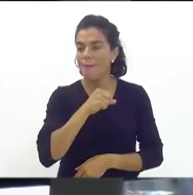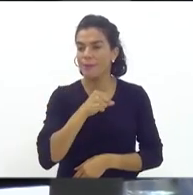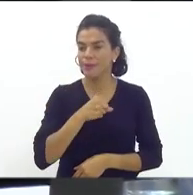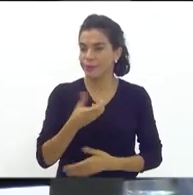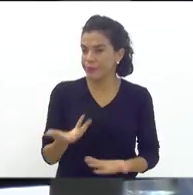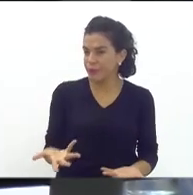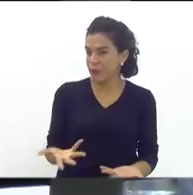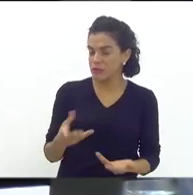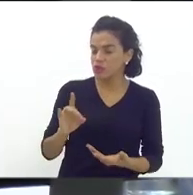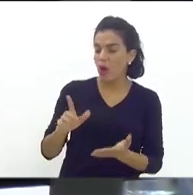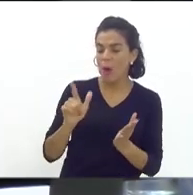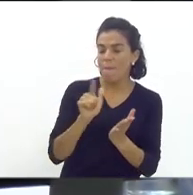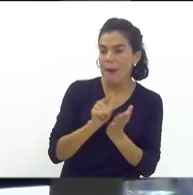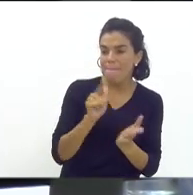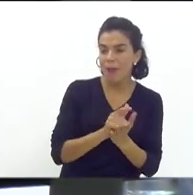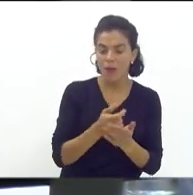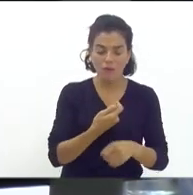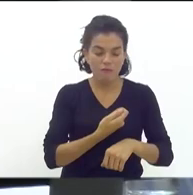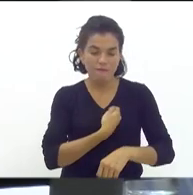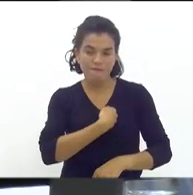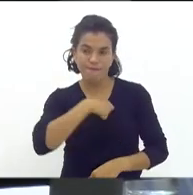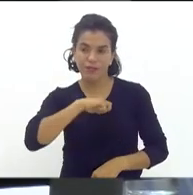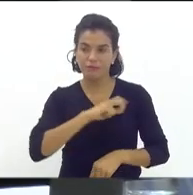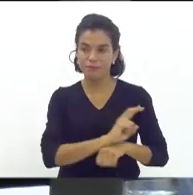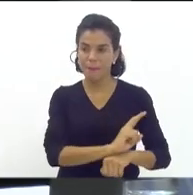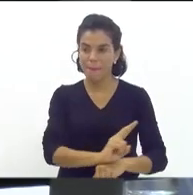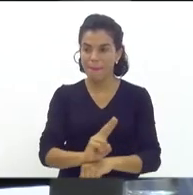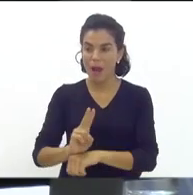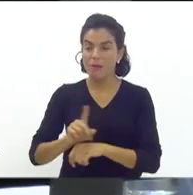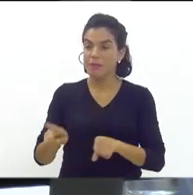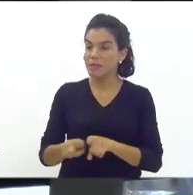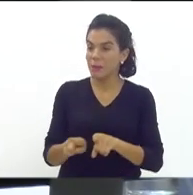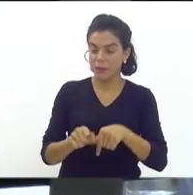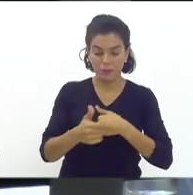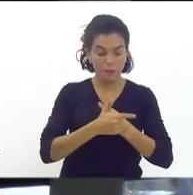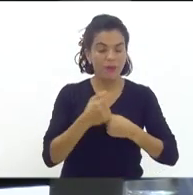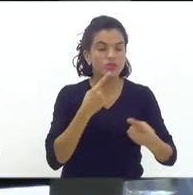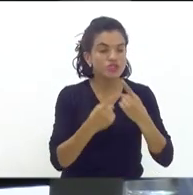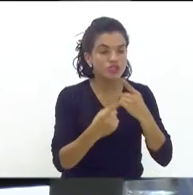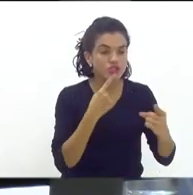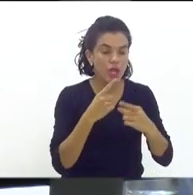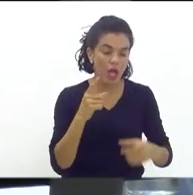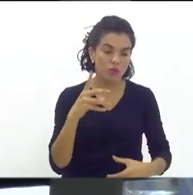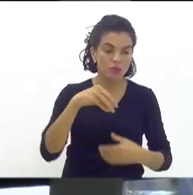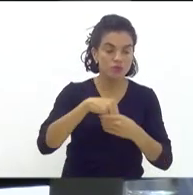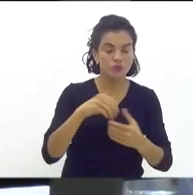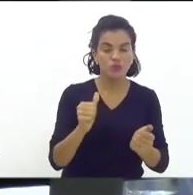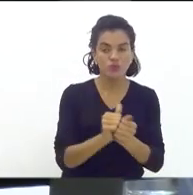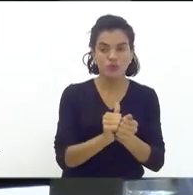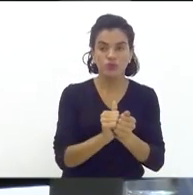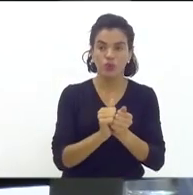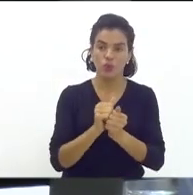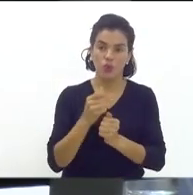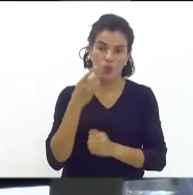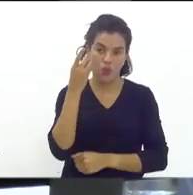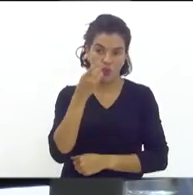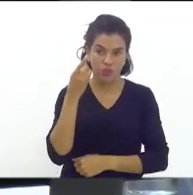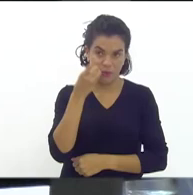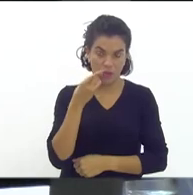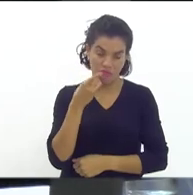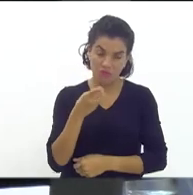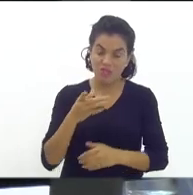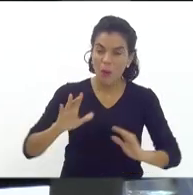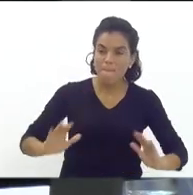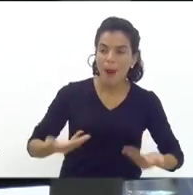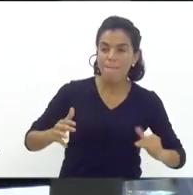não só do Papel fiscalizatório mas na presença inclusive de diálogo com esse Parlamento então isso Só serve de combustível